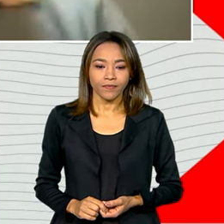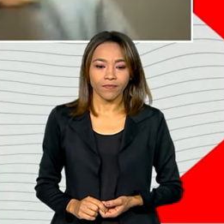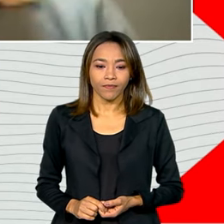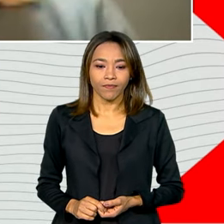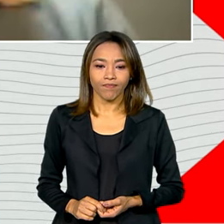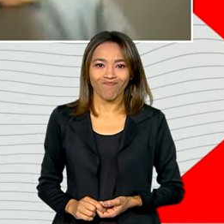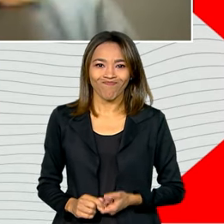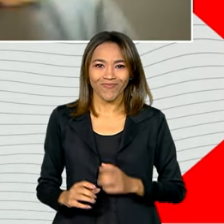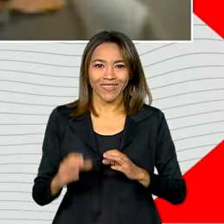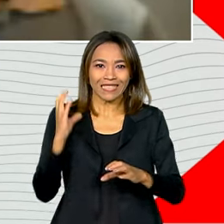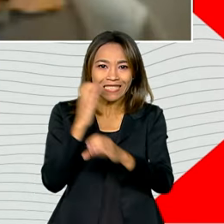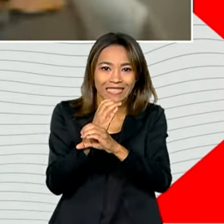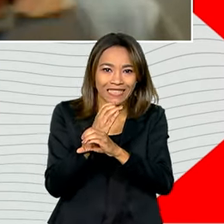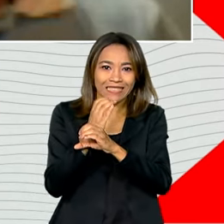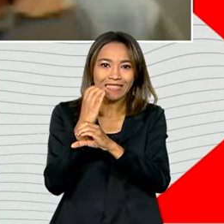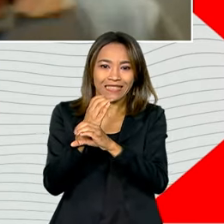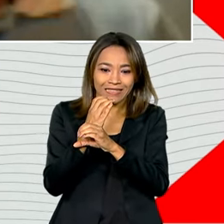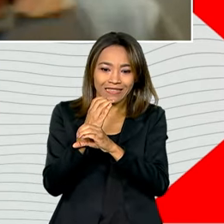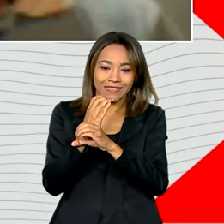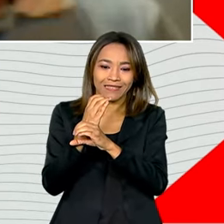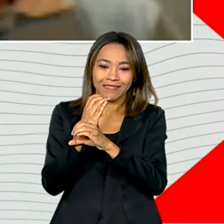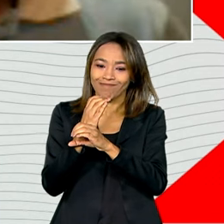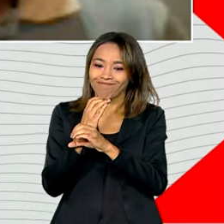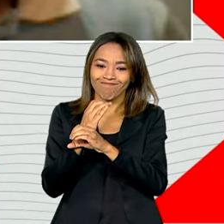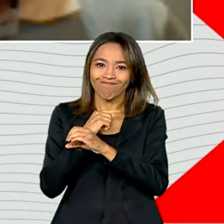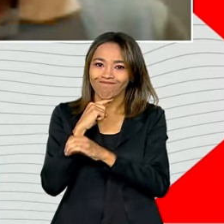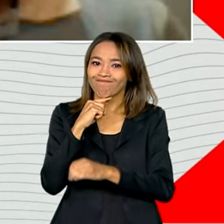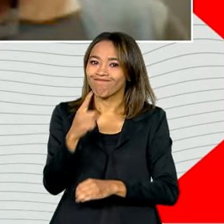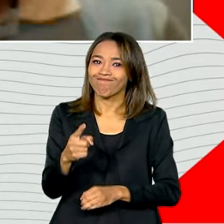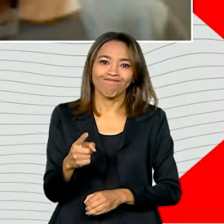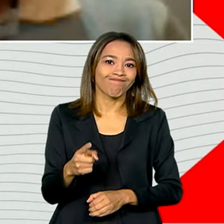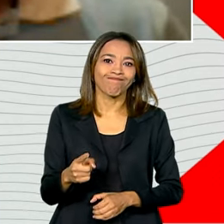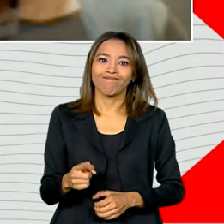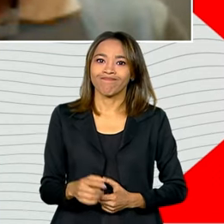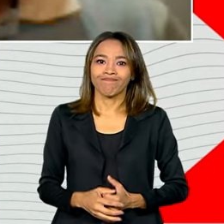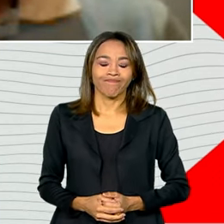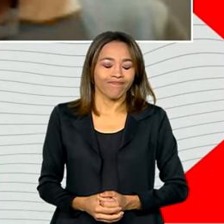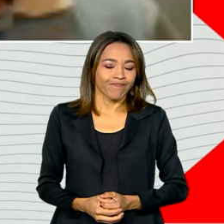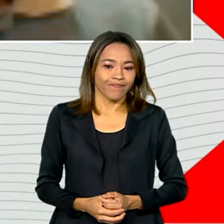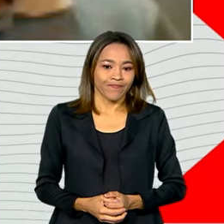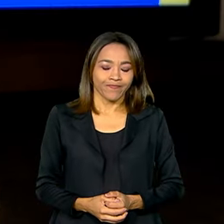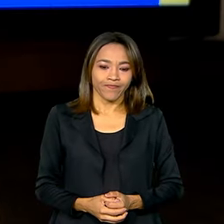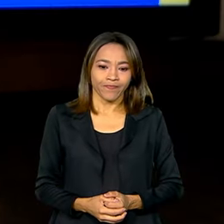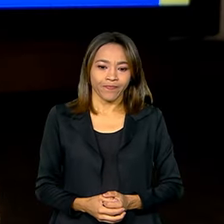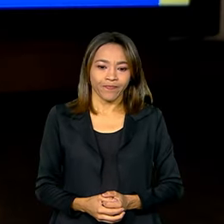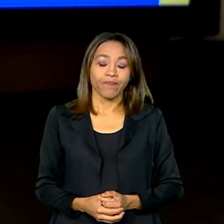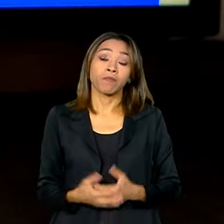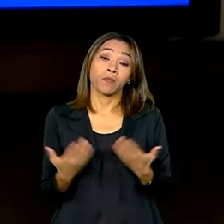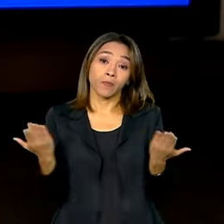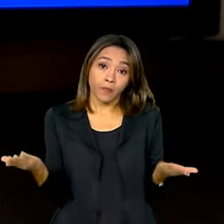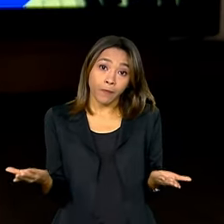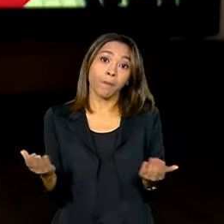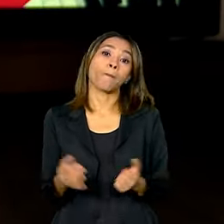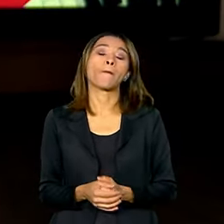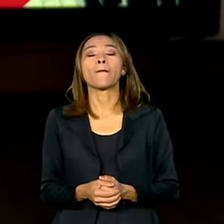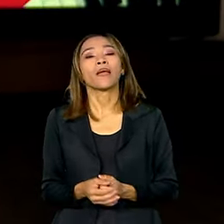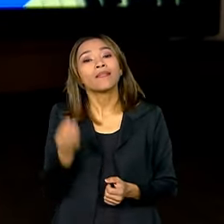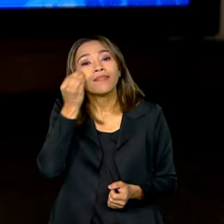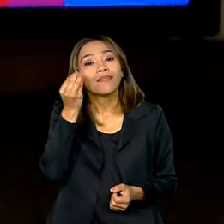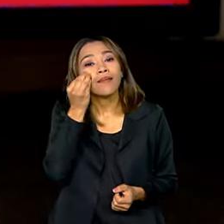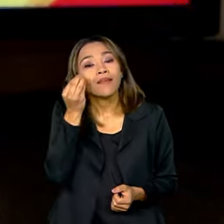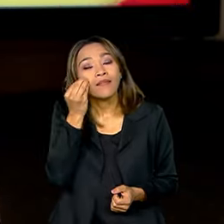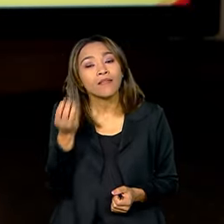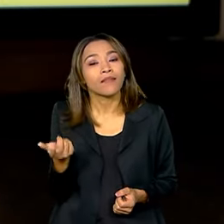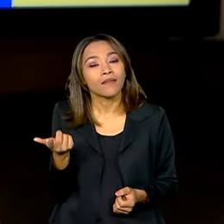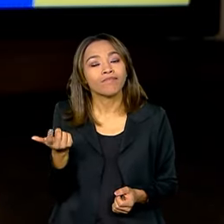A comunicação com o Val Lima parece que não está estabelecida. Então, ministro, enquanto a gente tenta